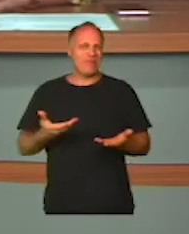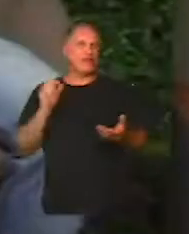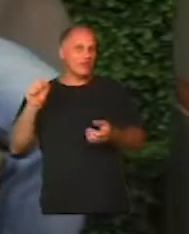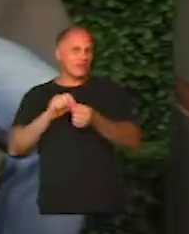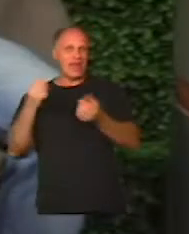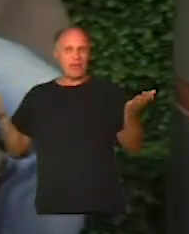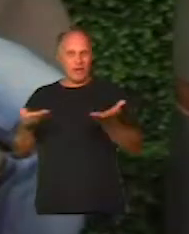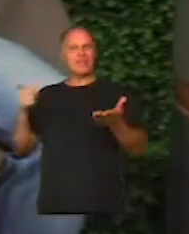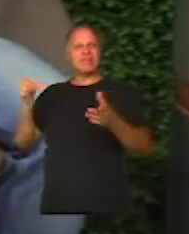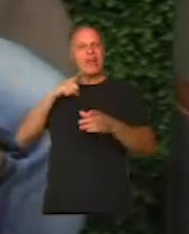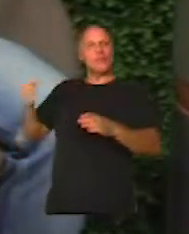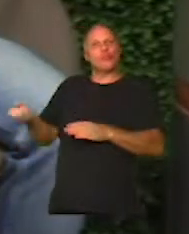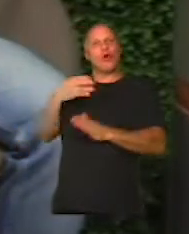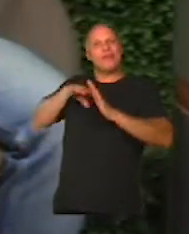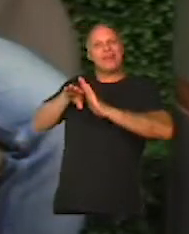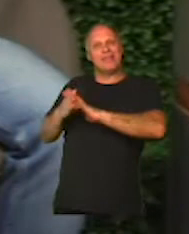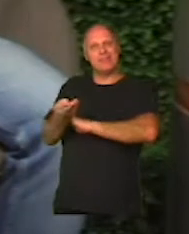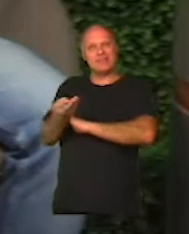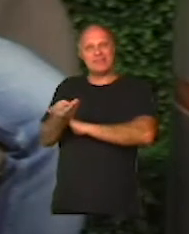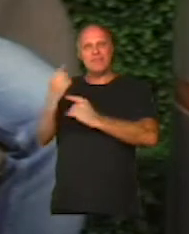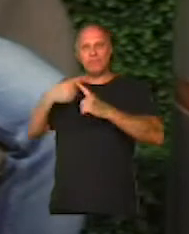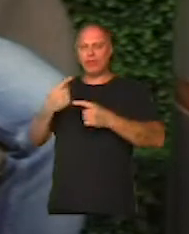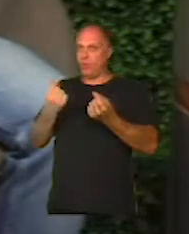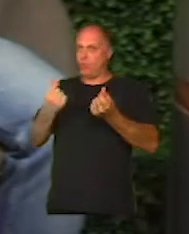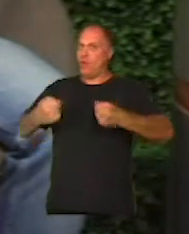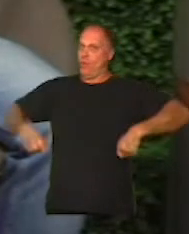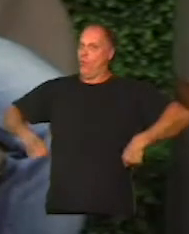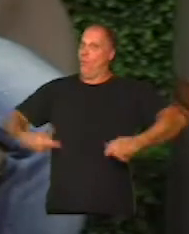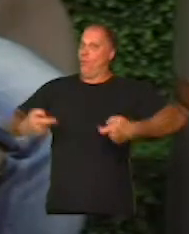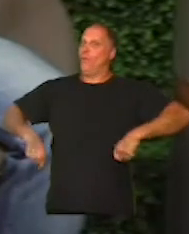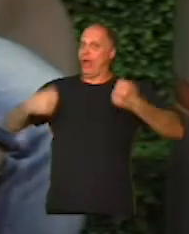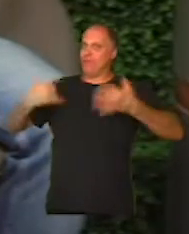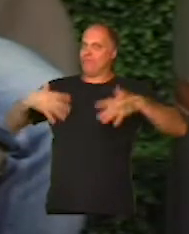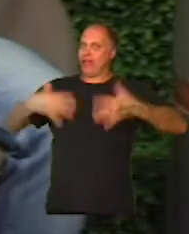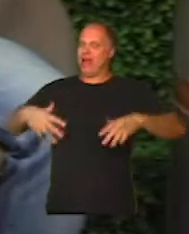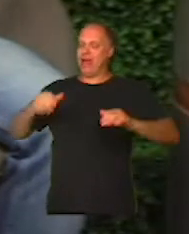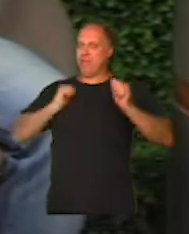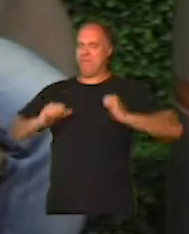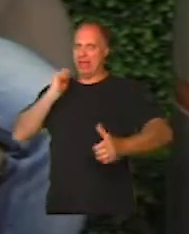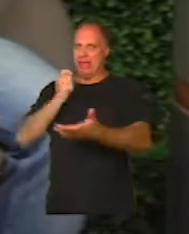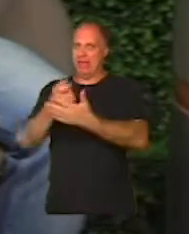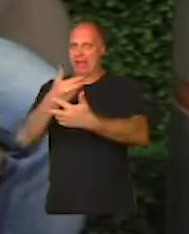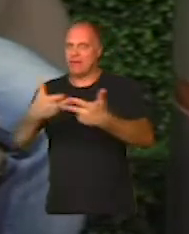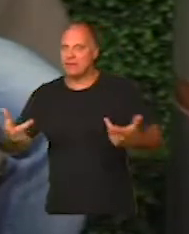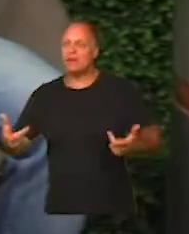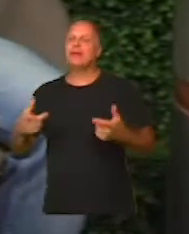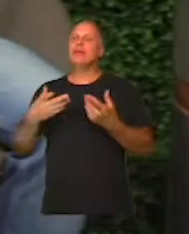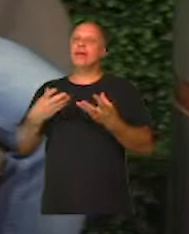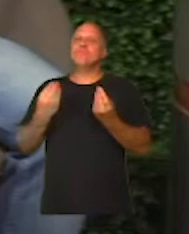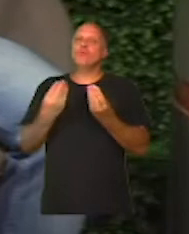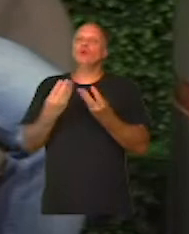ter uma nova adaptação, porque é um custo muito alto. Né? Você ter 23 atores, figurino, é uma